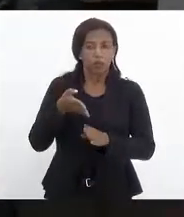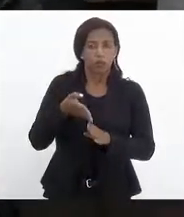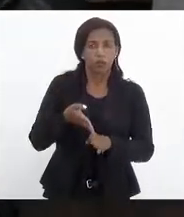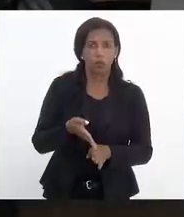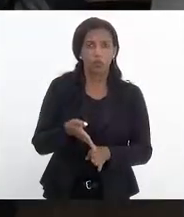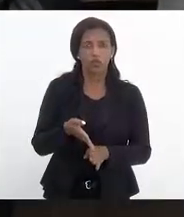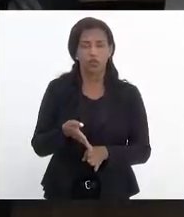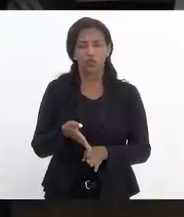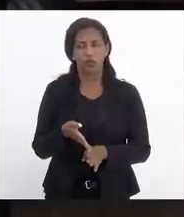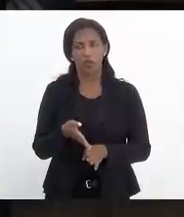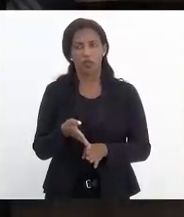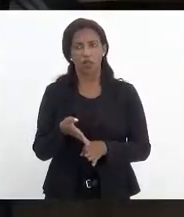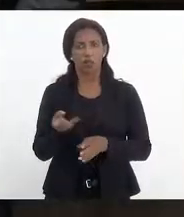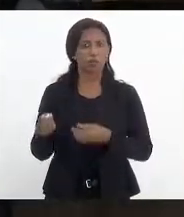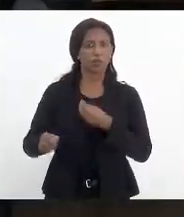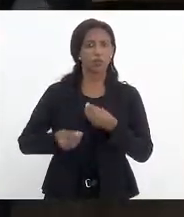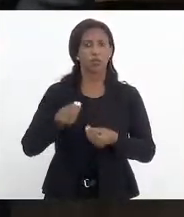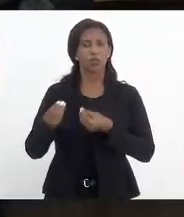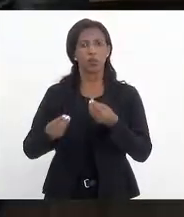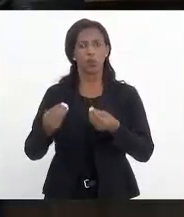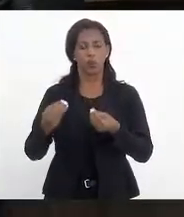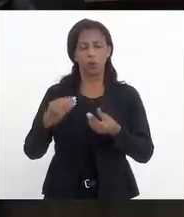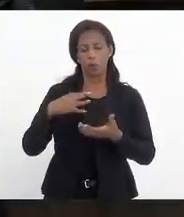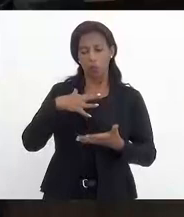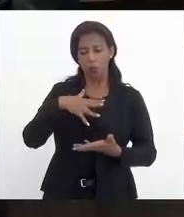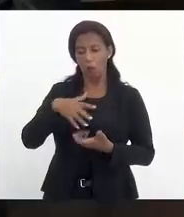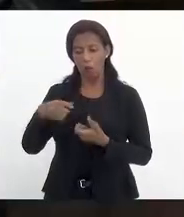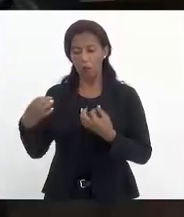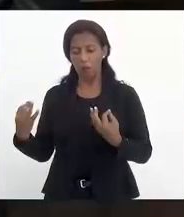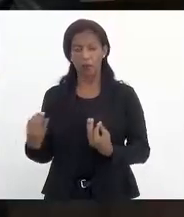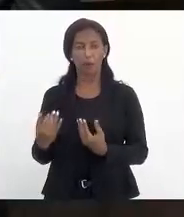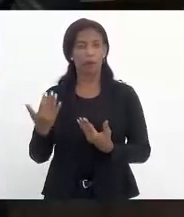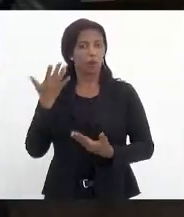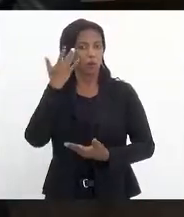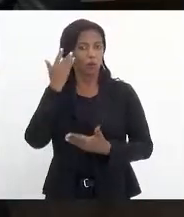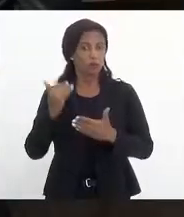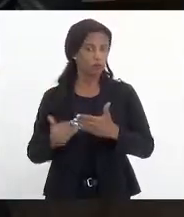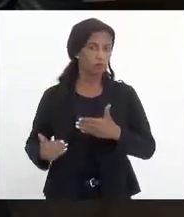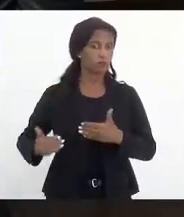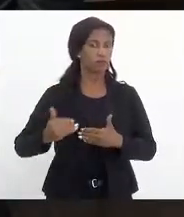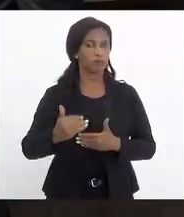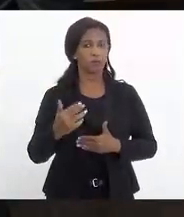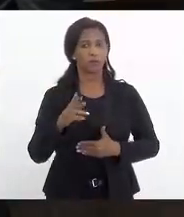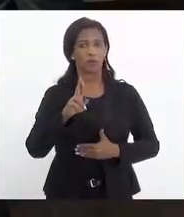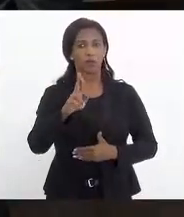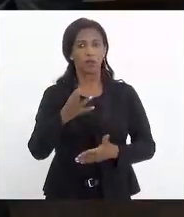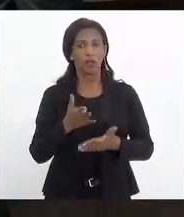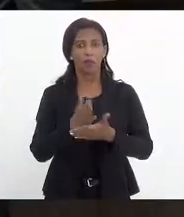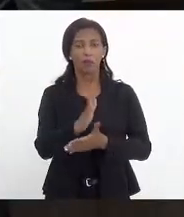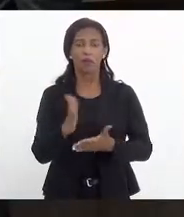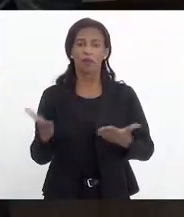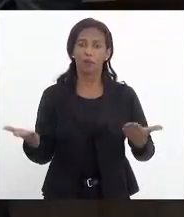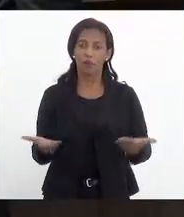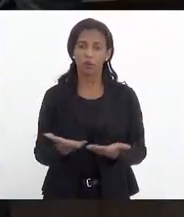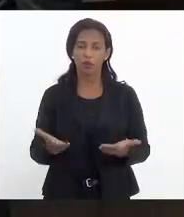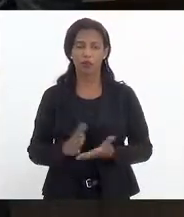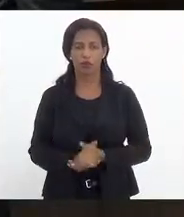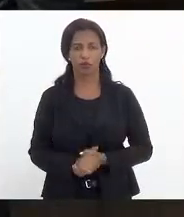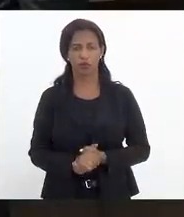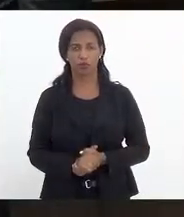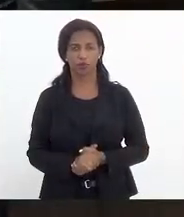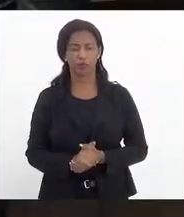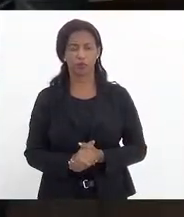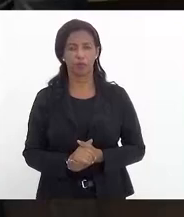filigranas de como é o mundo ideal. Eu acho que um grande avanço e uma grande resposta era a gente aprovar hoje a questão